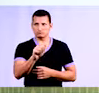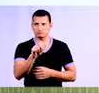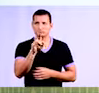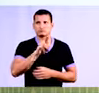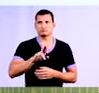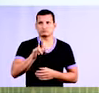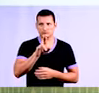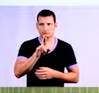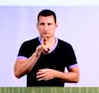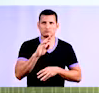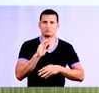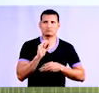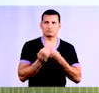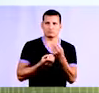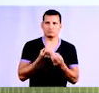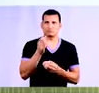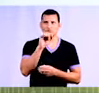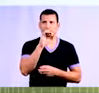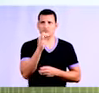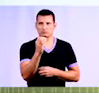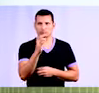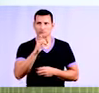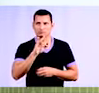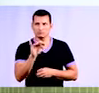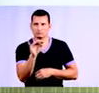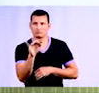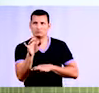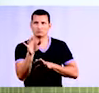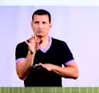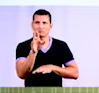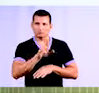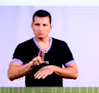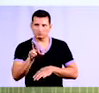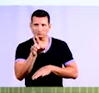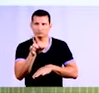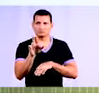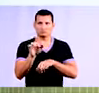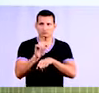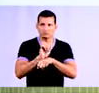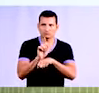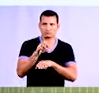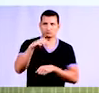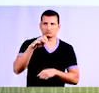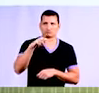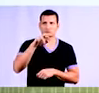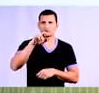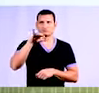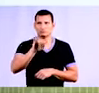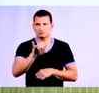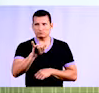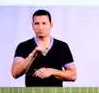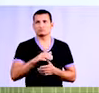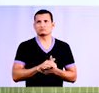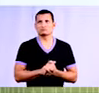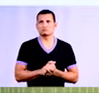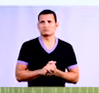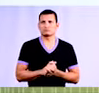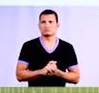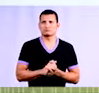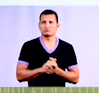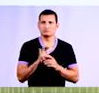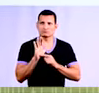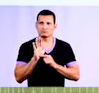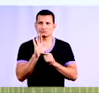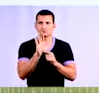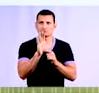como o sistema operacional vai utilizar e gerenciar a memória. E de início, eu tenho que te apresentar um conceito que